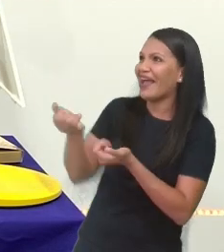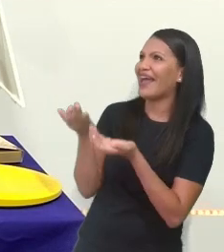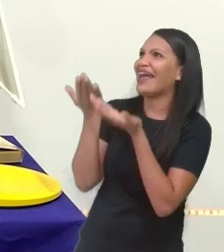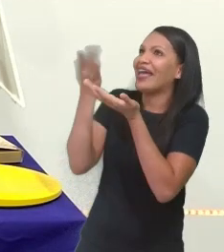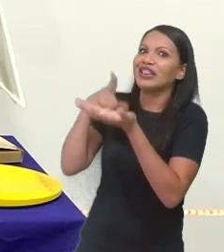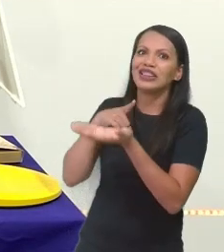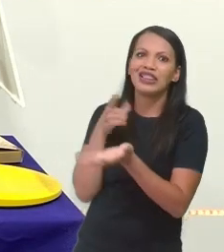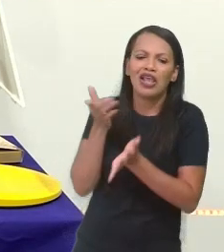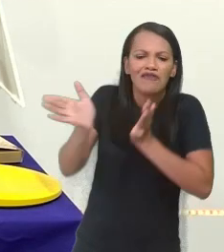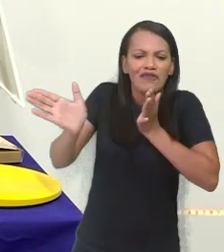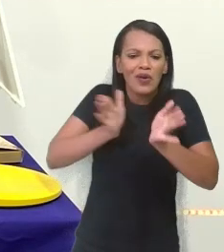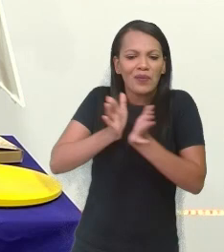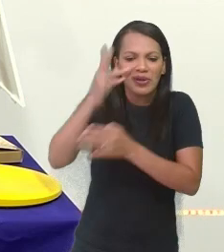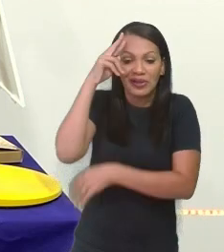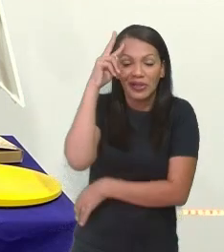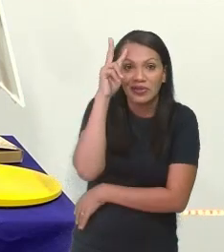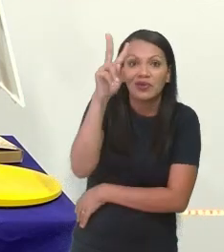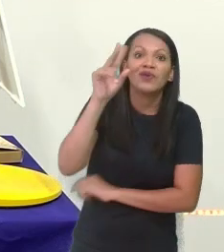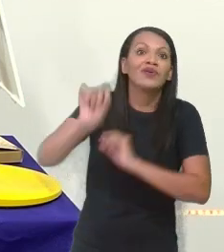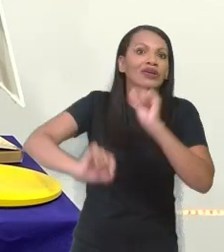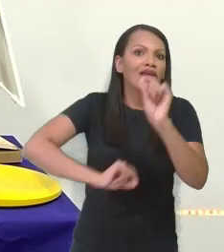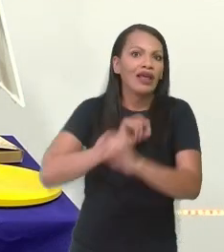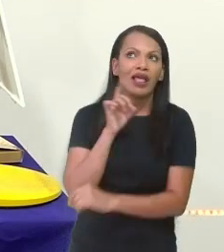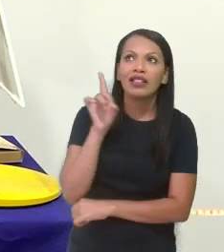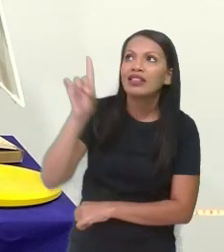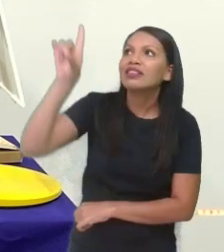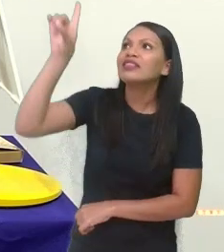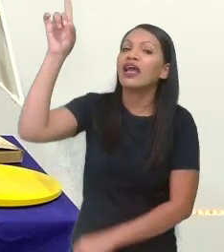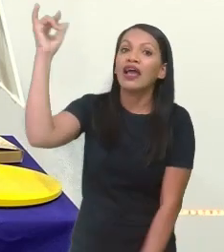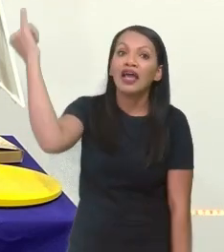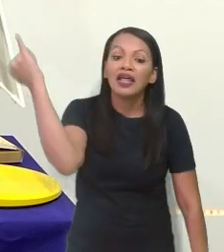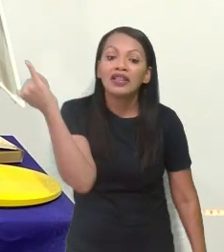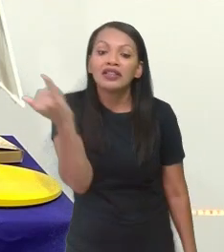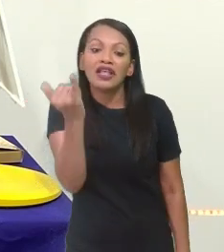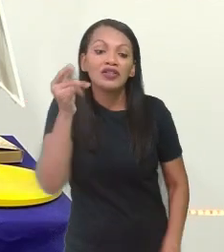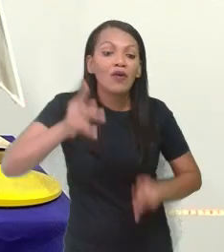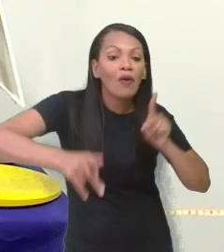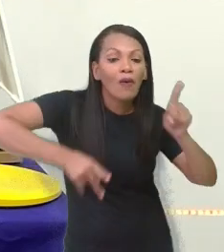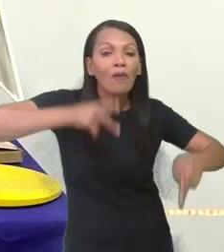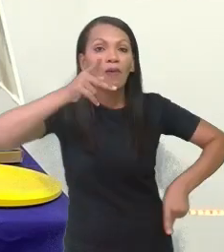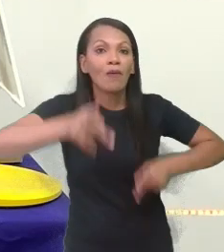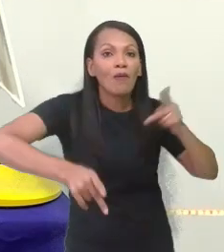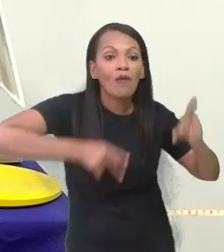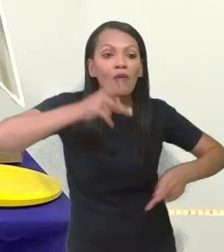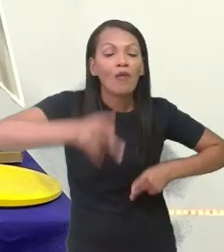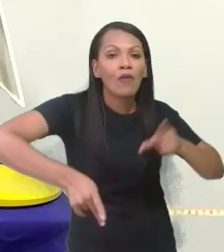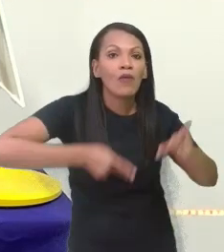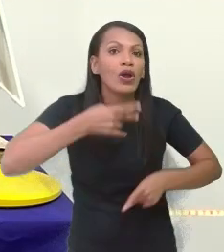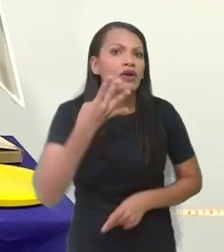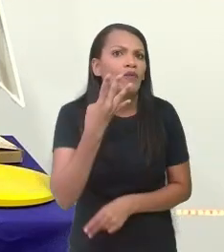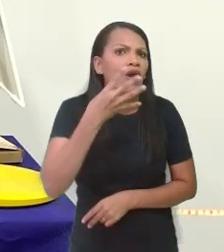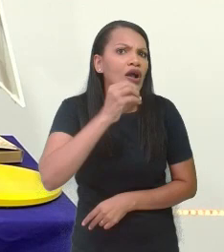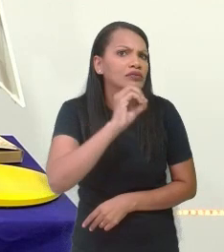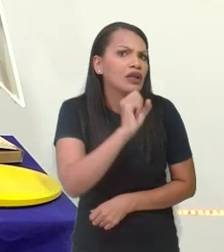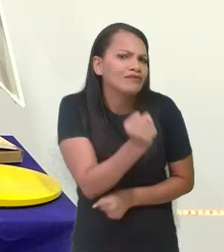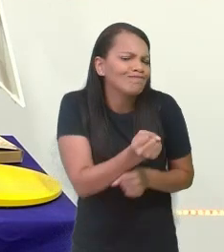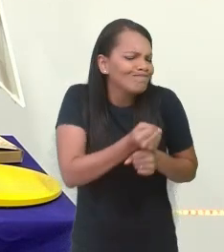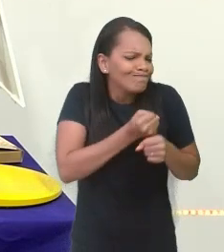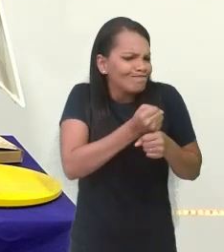um período na história que Deus falou para o seu povo. Foram cerca de 400